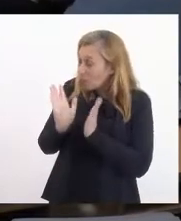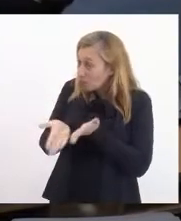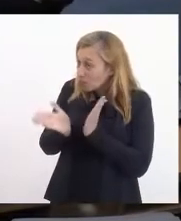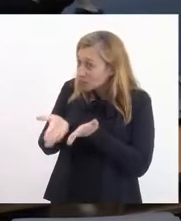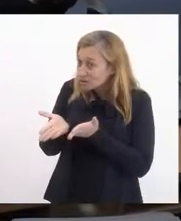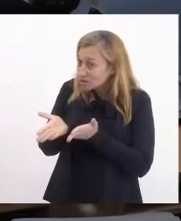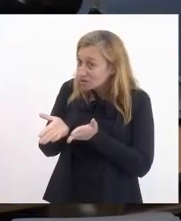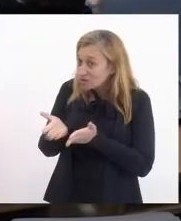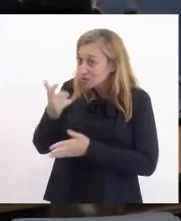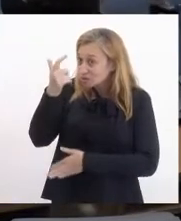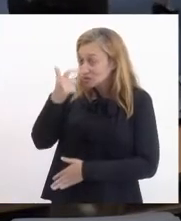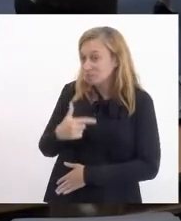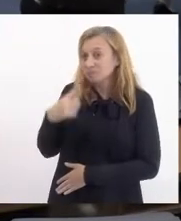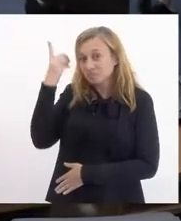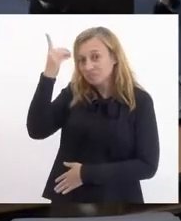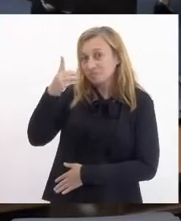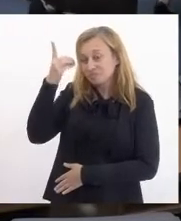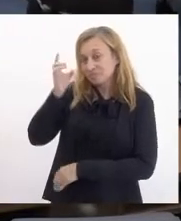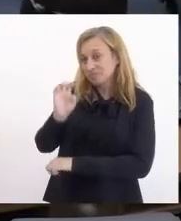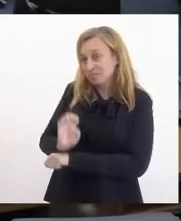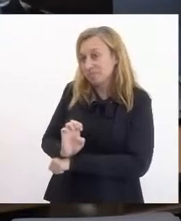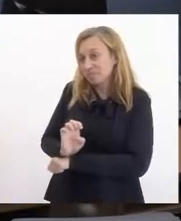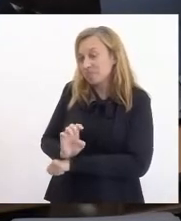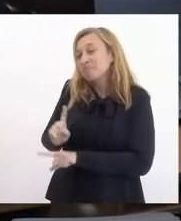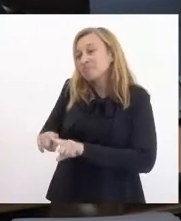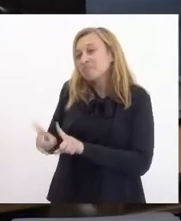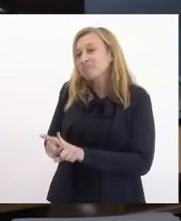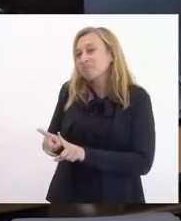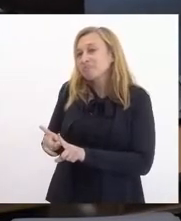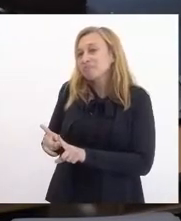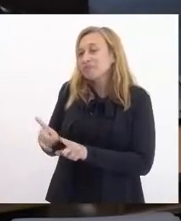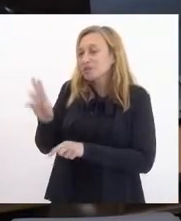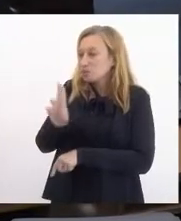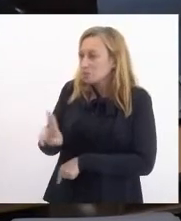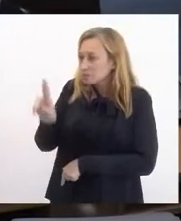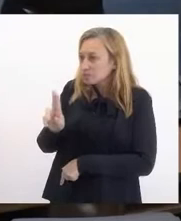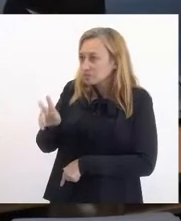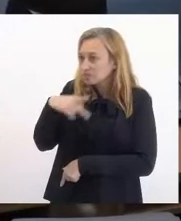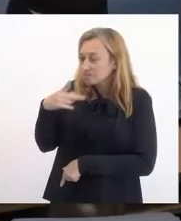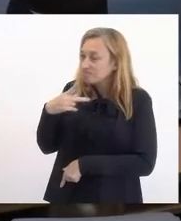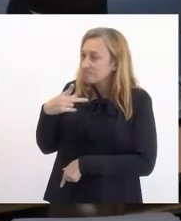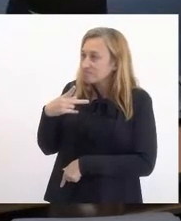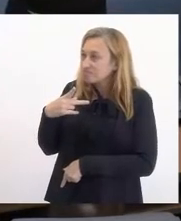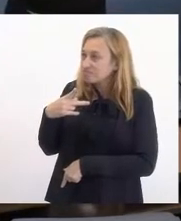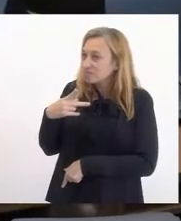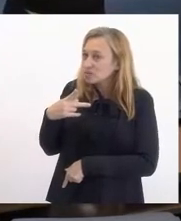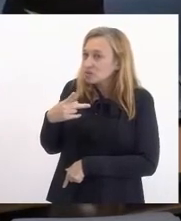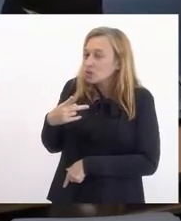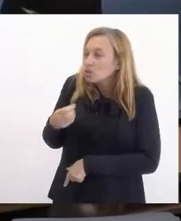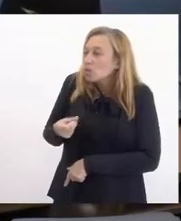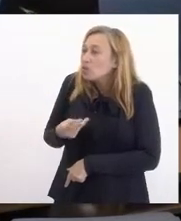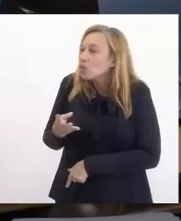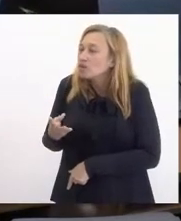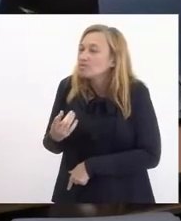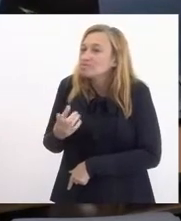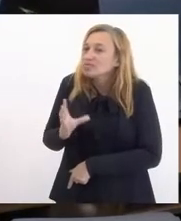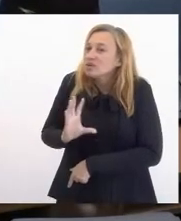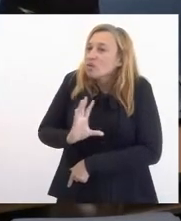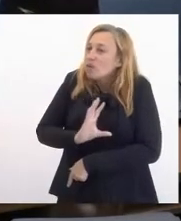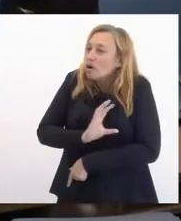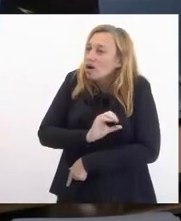hoje eu estou como deputada estadual, mas eu estou fazendo uso da palavra para dizer o quanto eu te